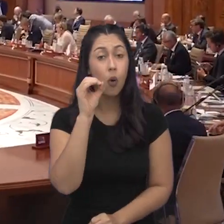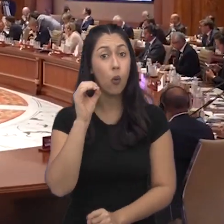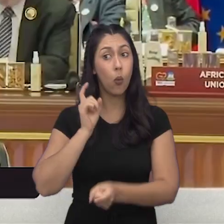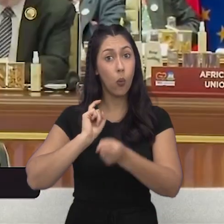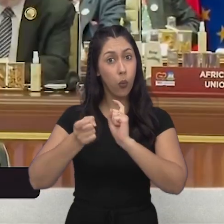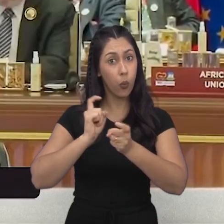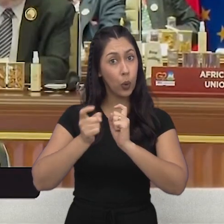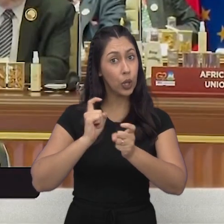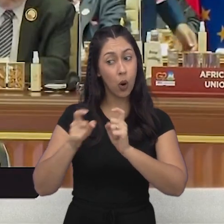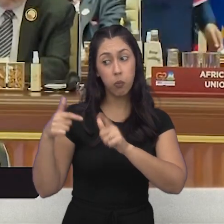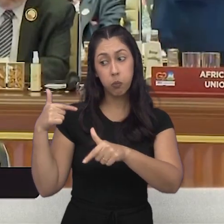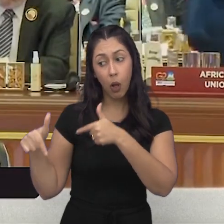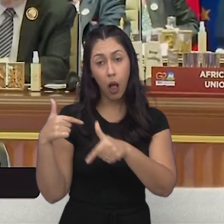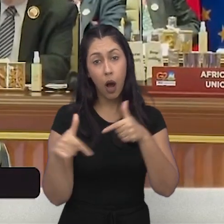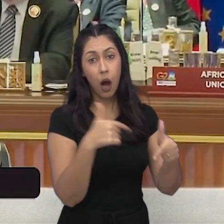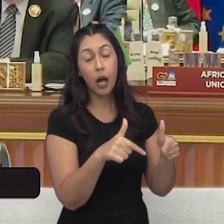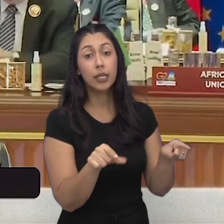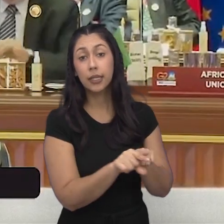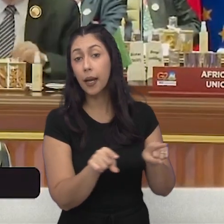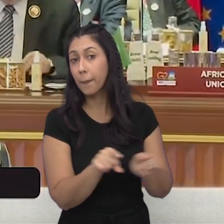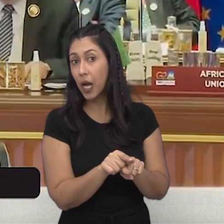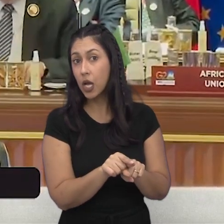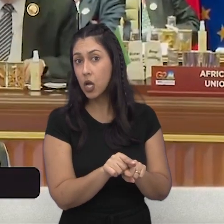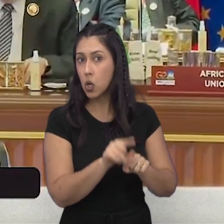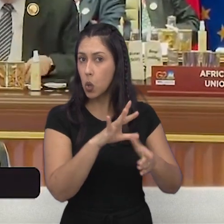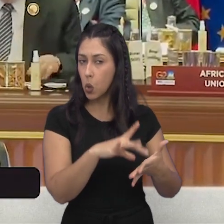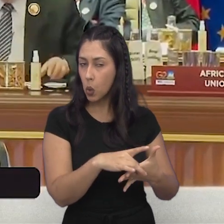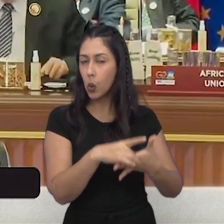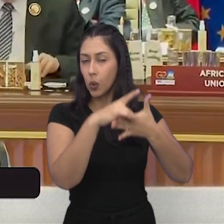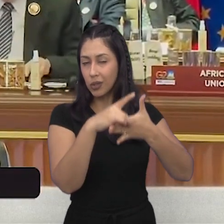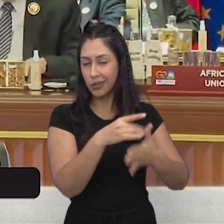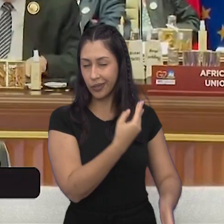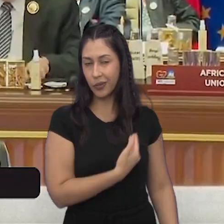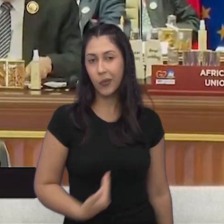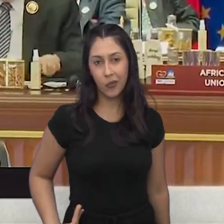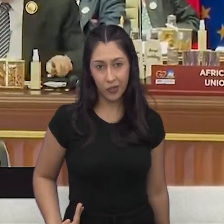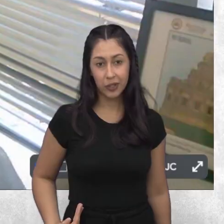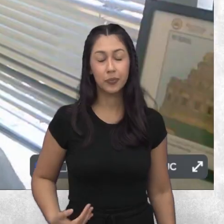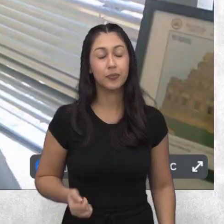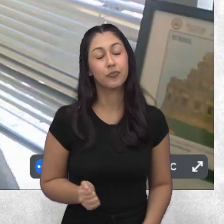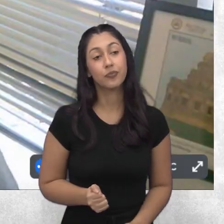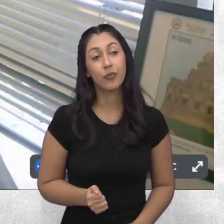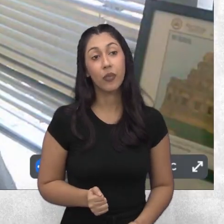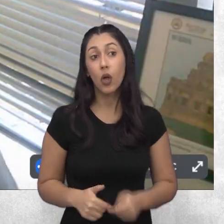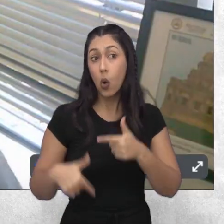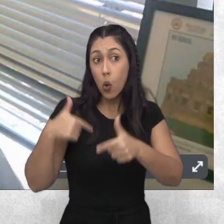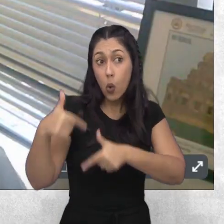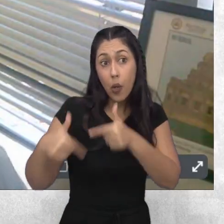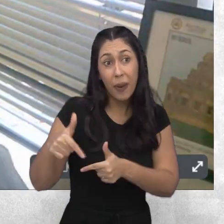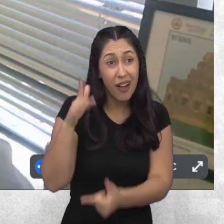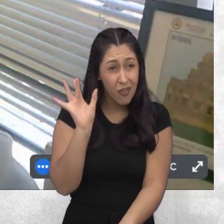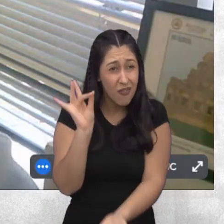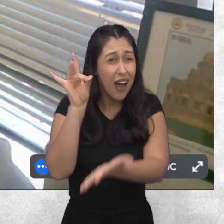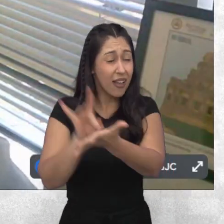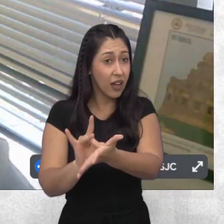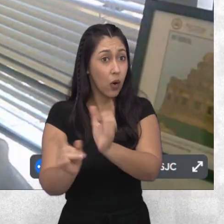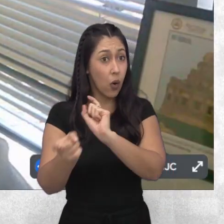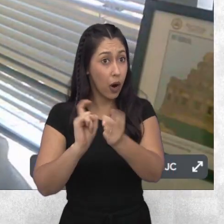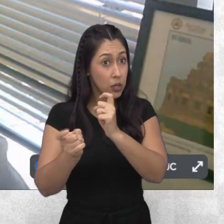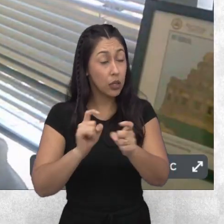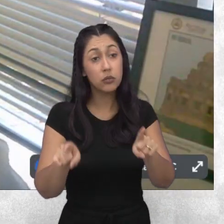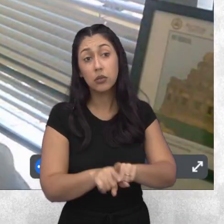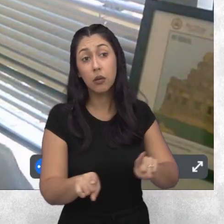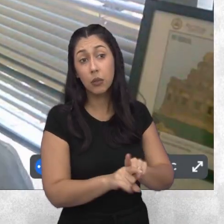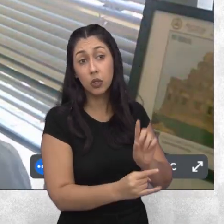de trabalho, além do encontro com chefes de Estado das nações que compõem o bloco. Os trabalhos oficiais das reuniões e